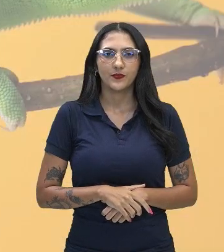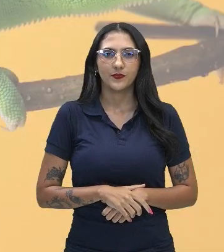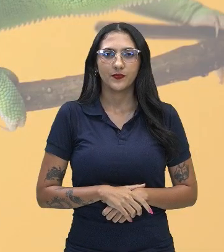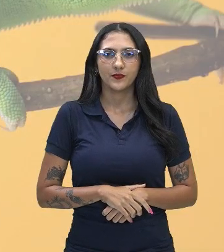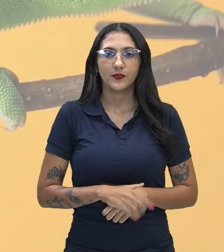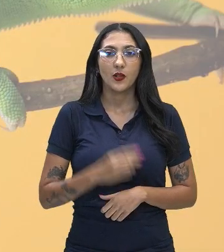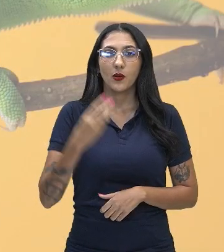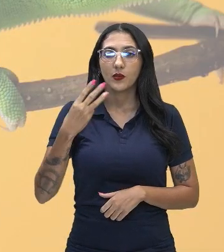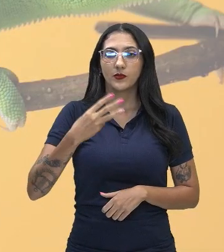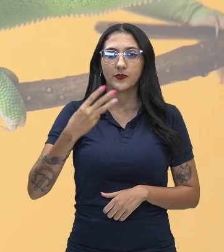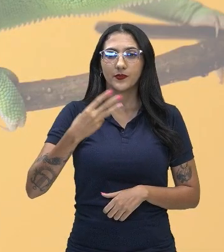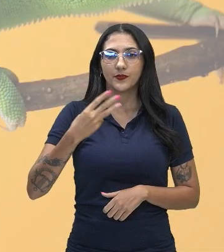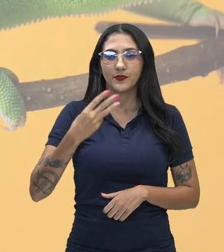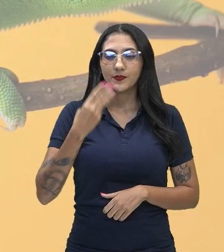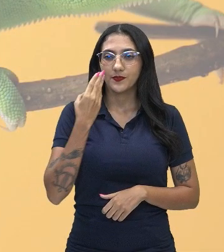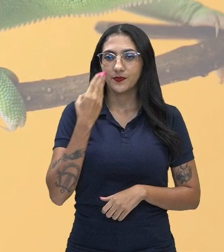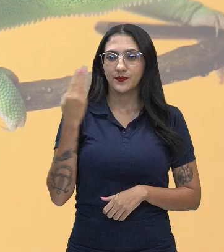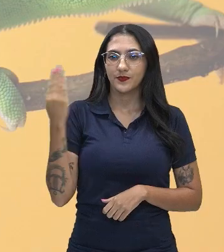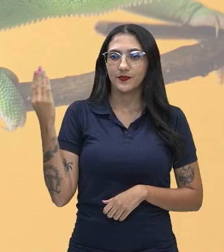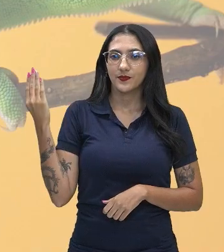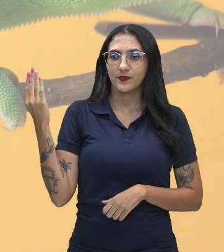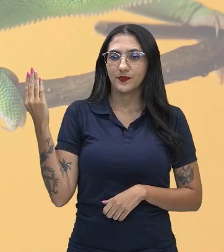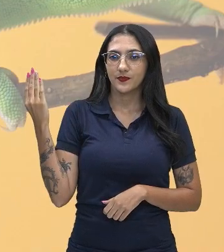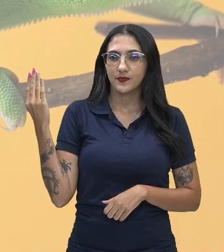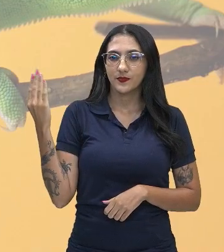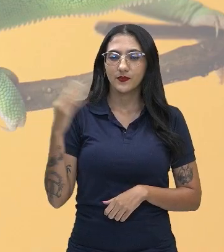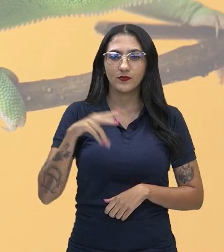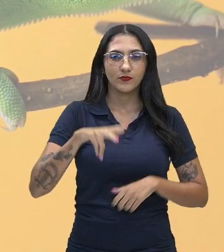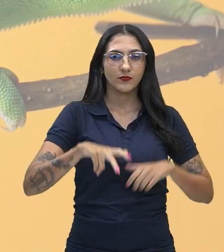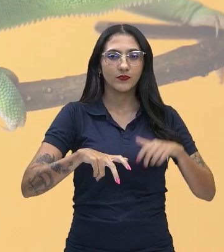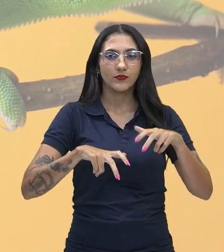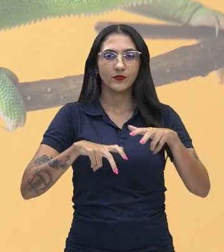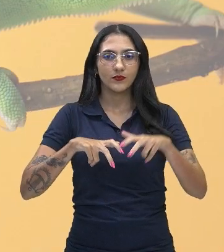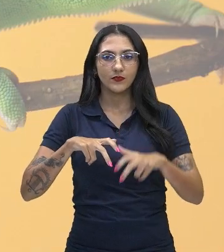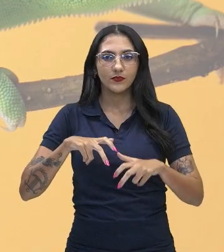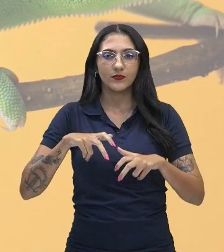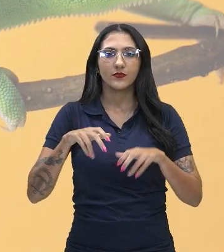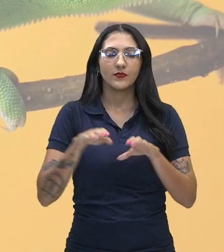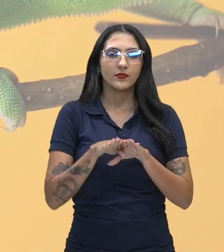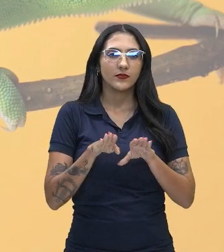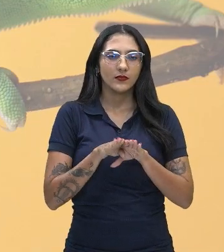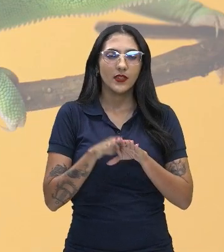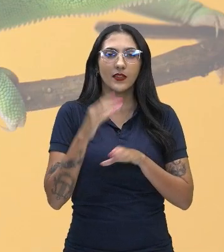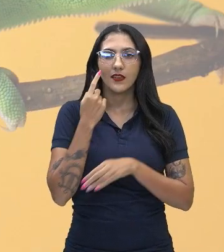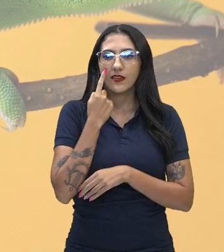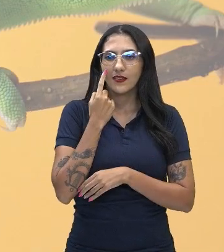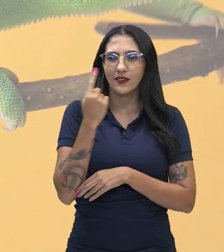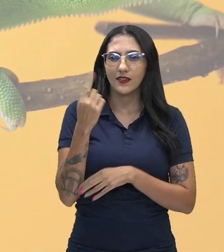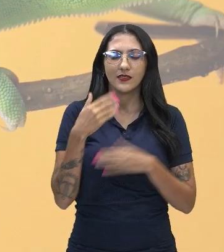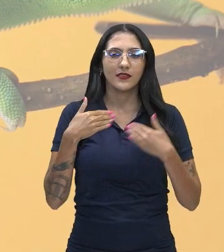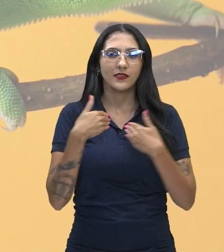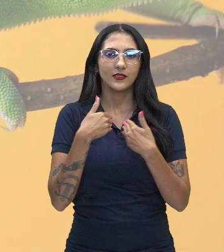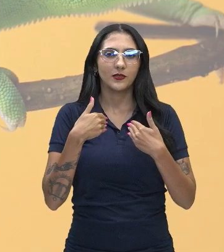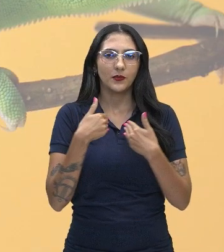vamos lá. Camaleão, camaleão. Esse é o camaleão, dá para a gente